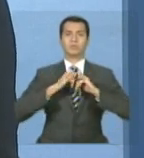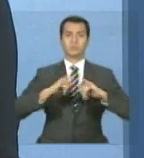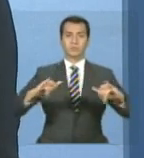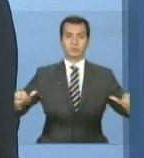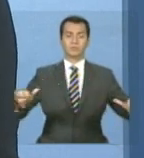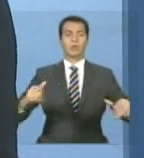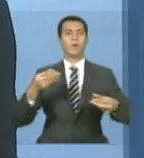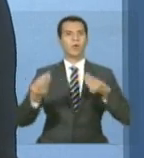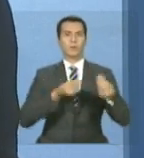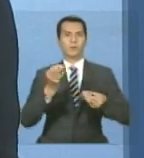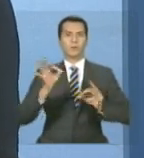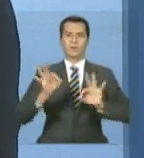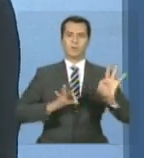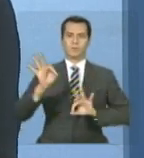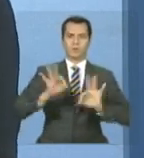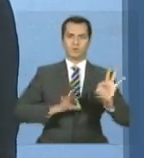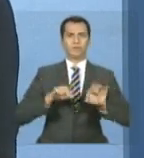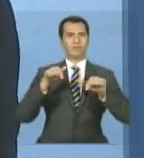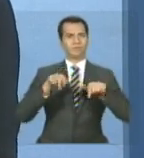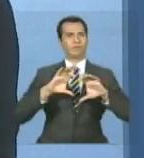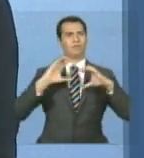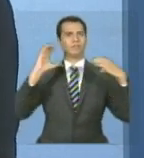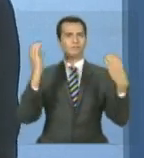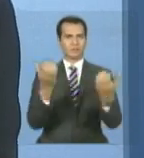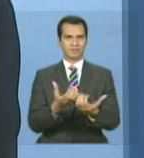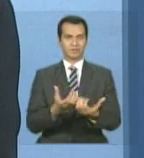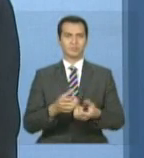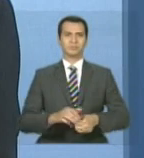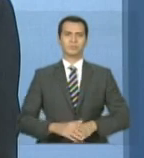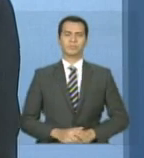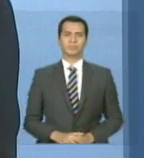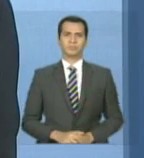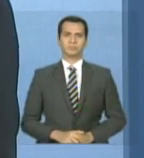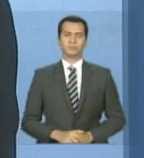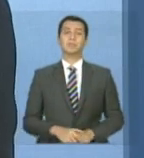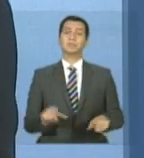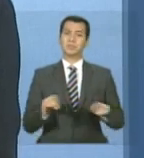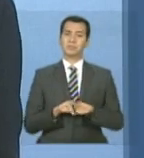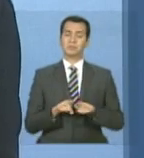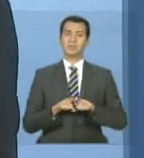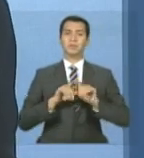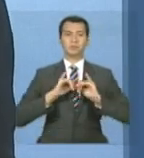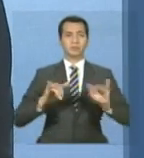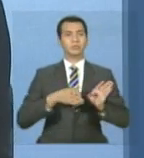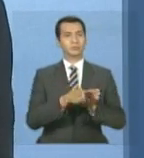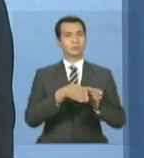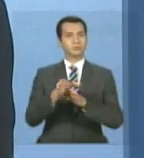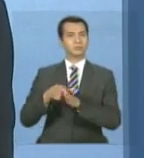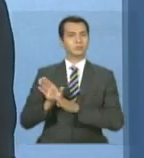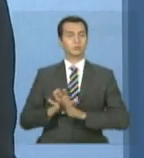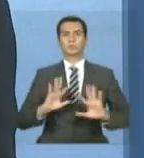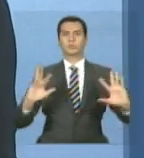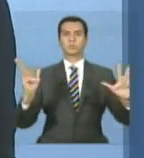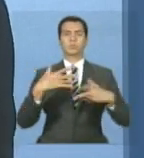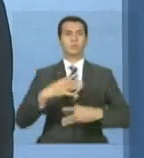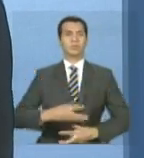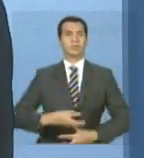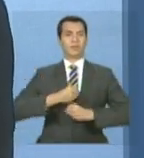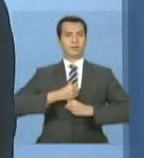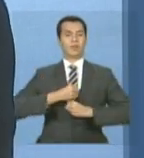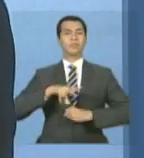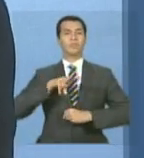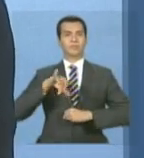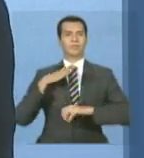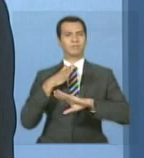os preparativos para esse grande evento e fornecer orientações aos delegados e delegadas que